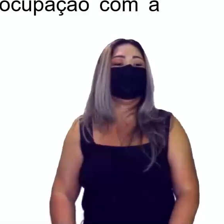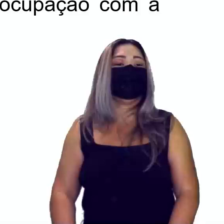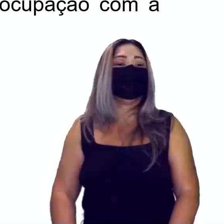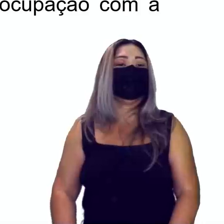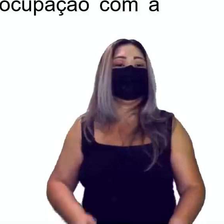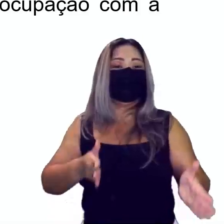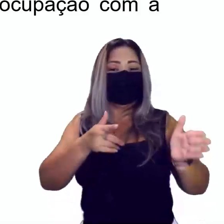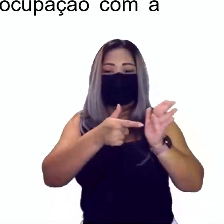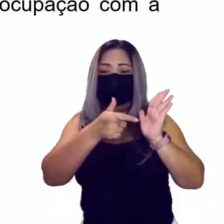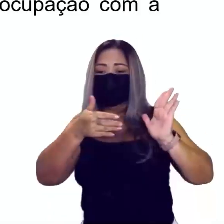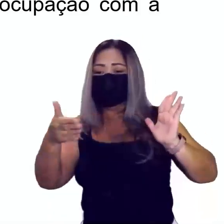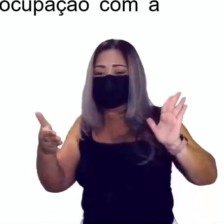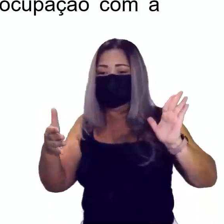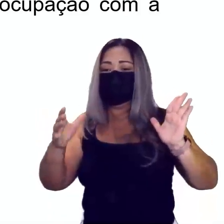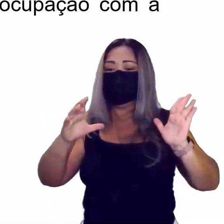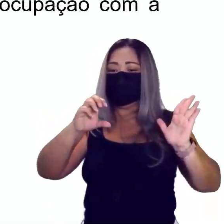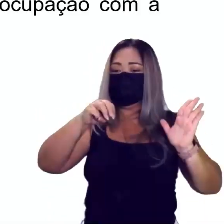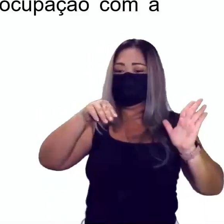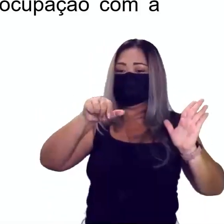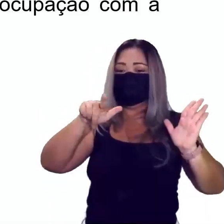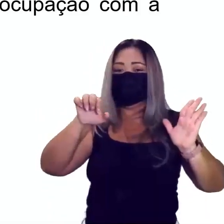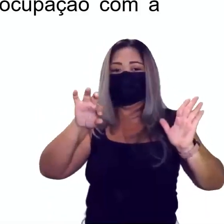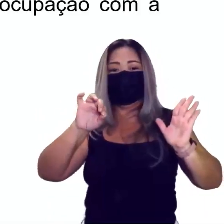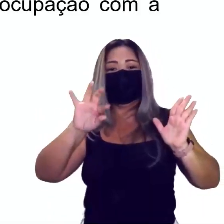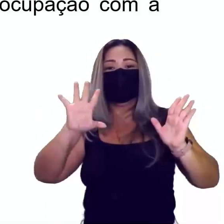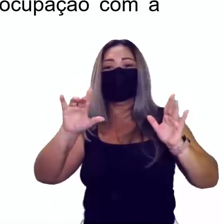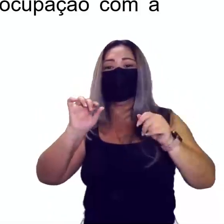do período cosmológico que se compreende as